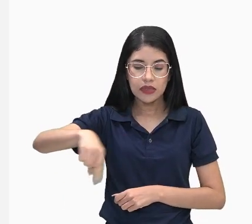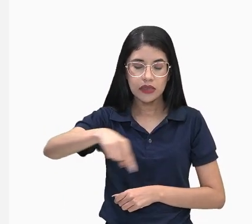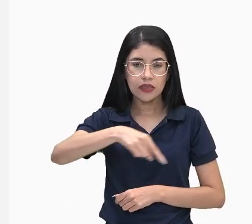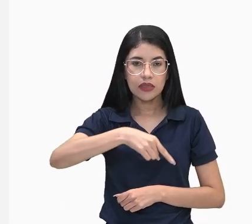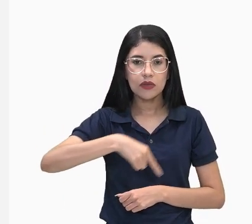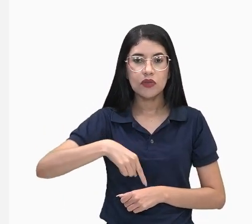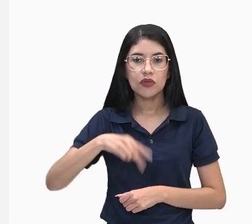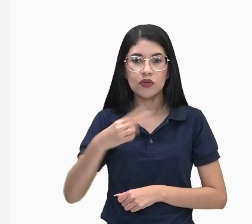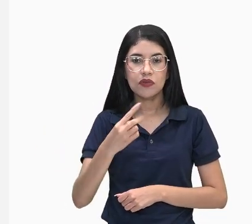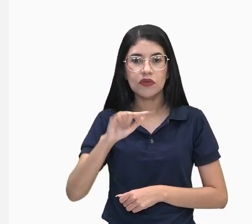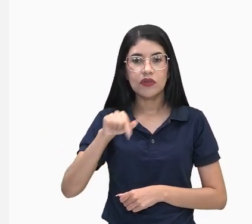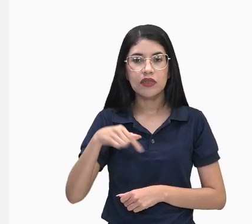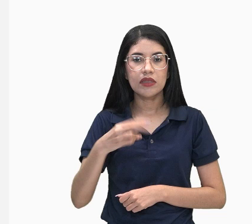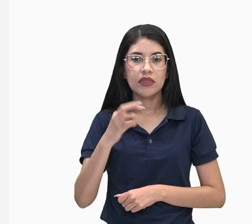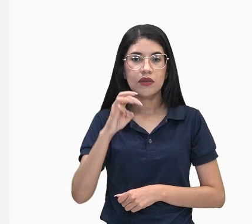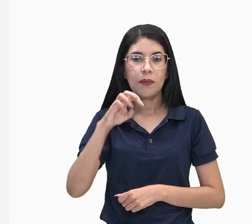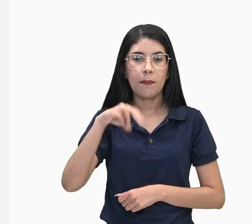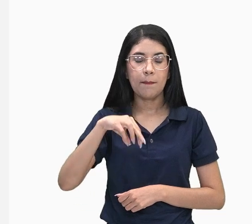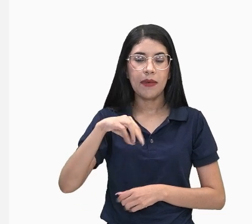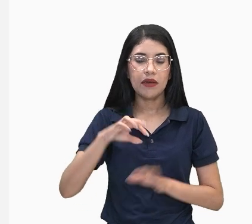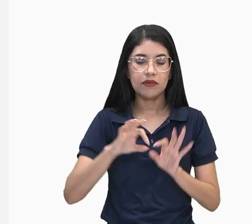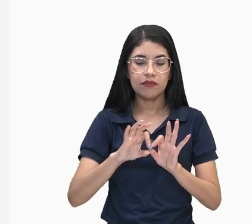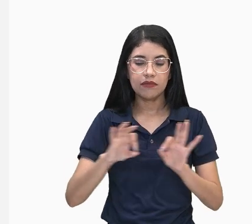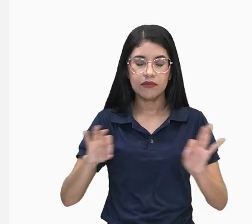de diâmetro no chão,